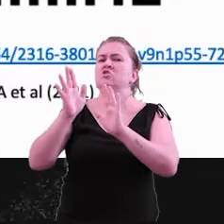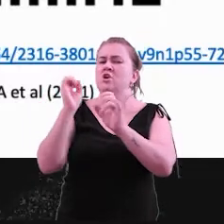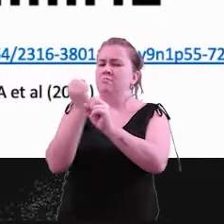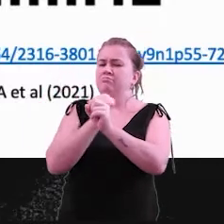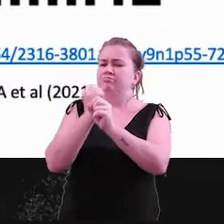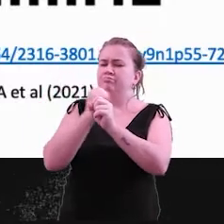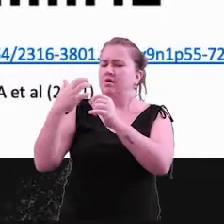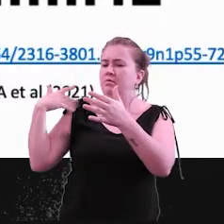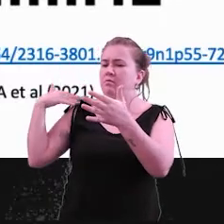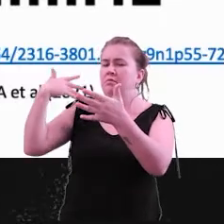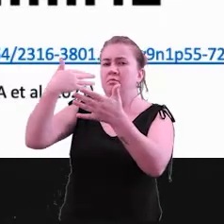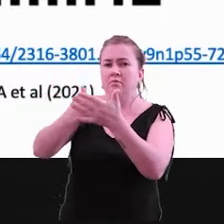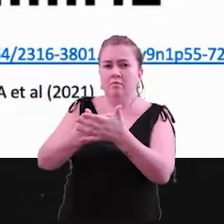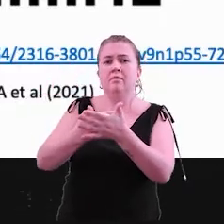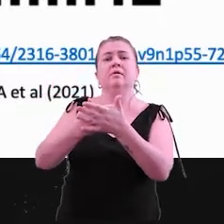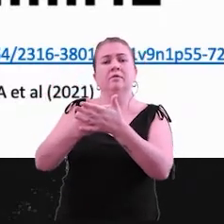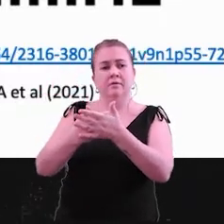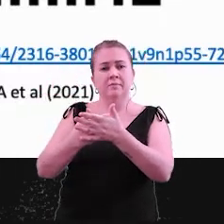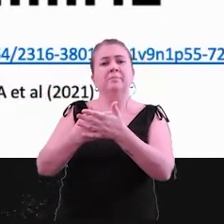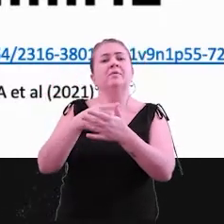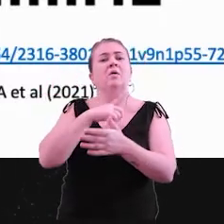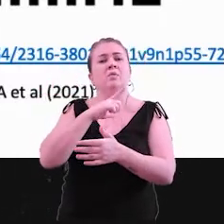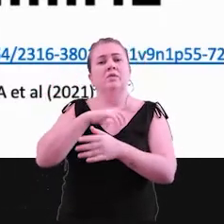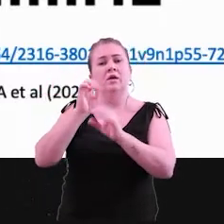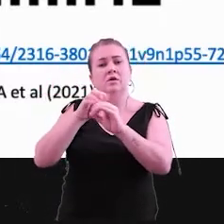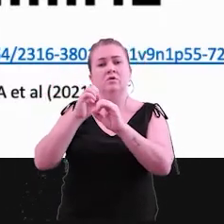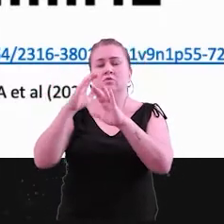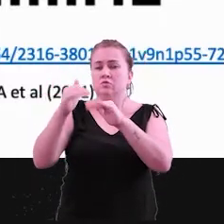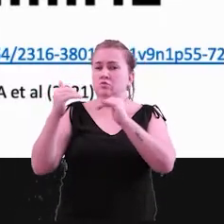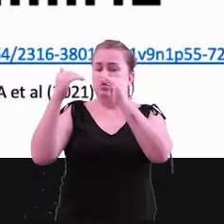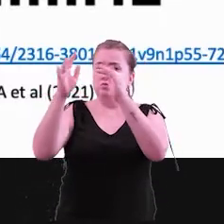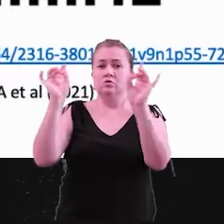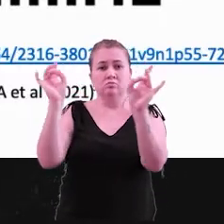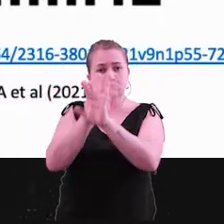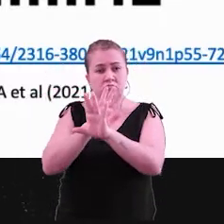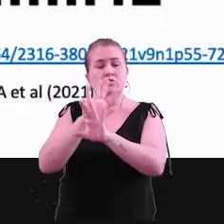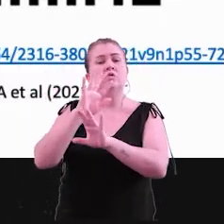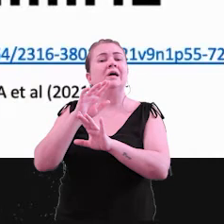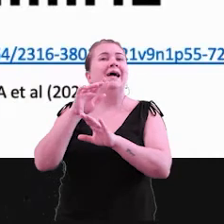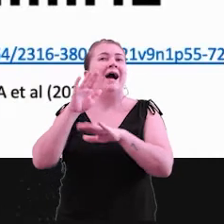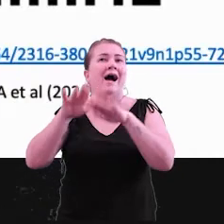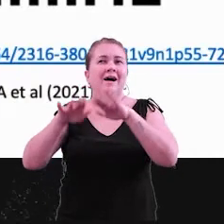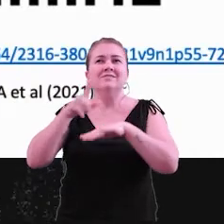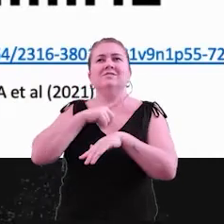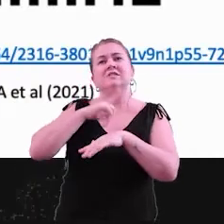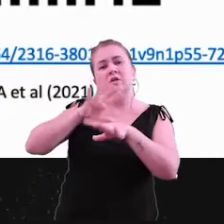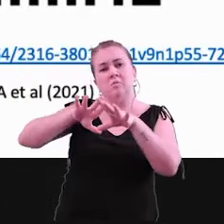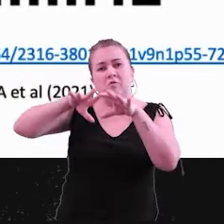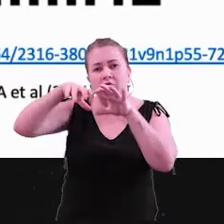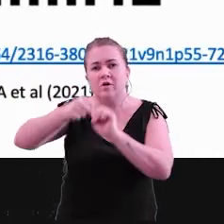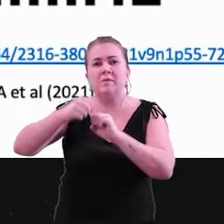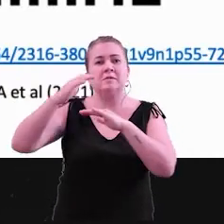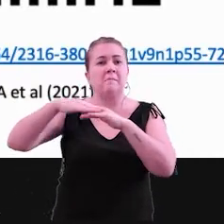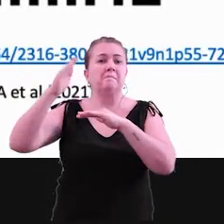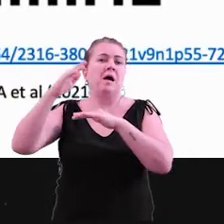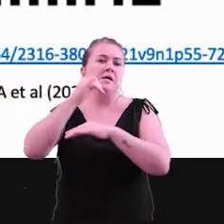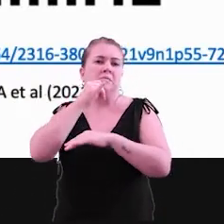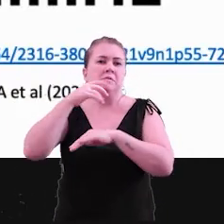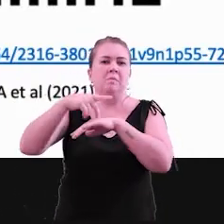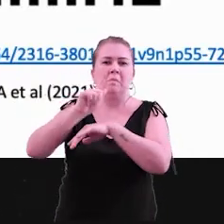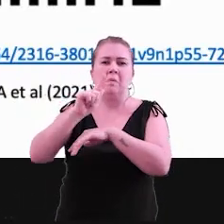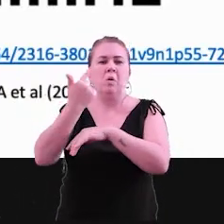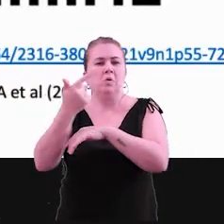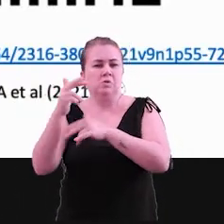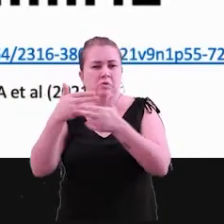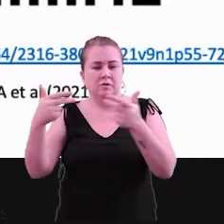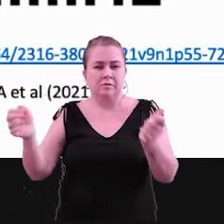formação, inclusive, até maior do que ensino superior completo. Eles declararam que o acolhimento do museu é ótimo,